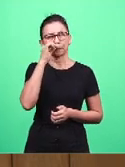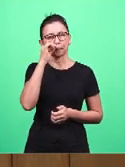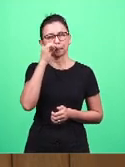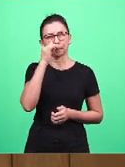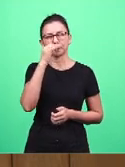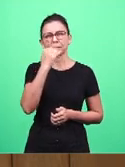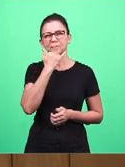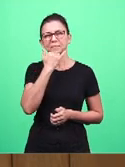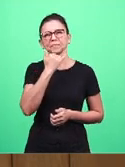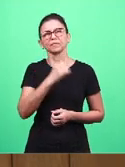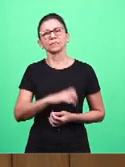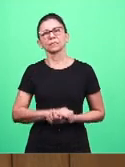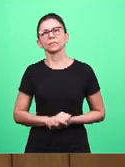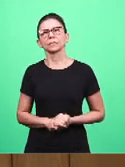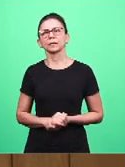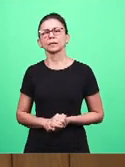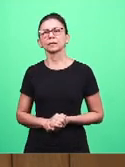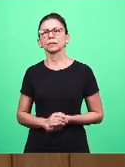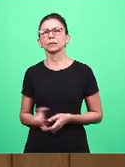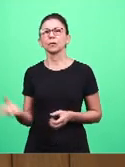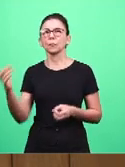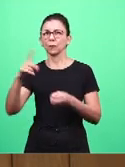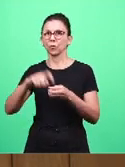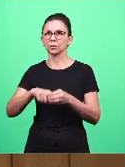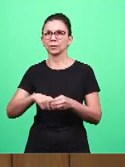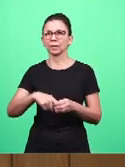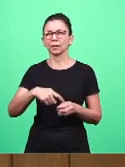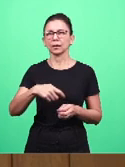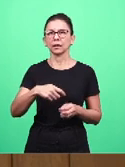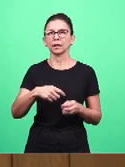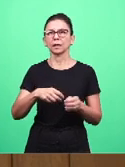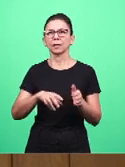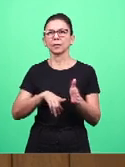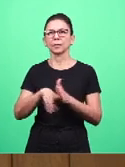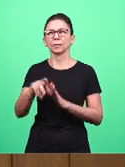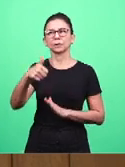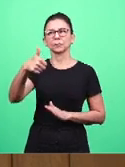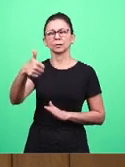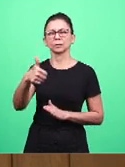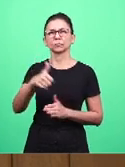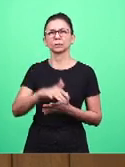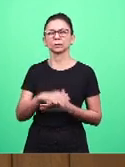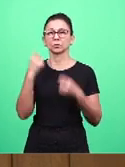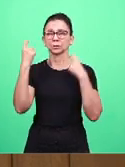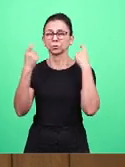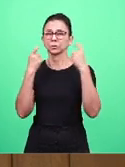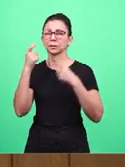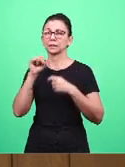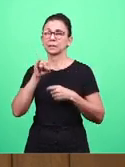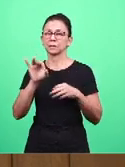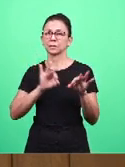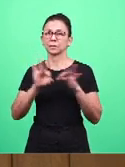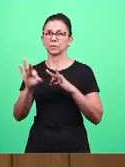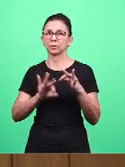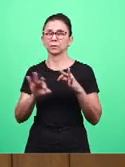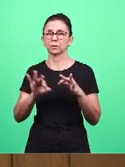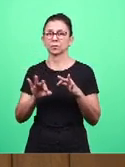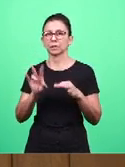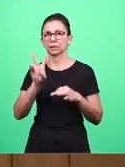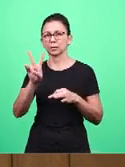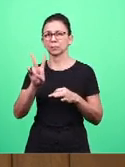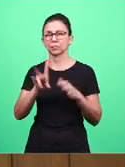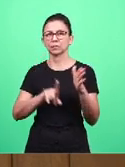igrejas, trabalhando. O pastor agora vai organizar, né? Ele vai levar 10 minutos para organizar. esse grupo fica aqui, esse grupo... Não